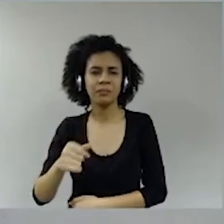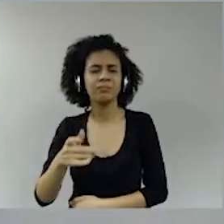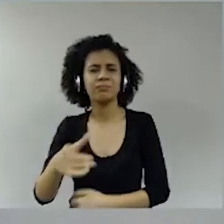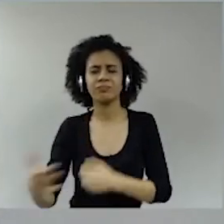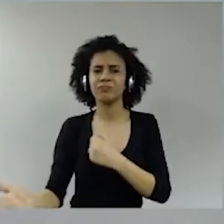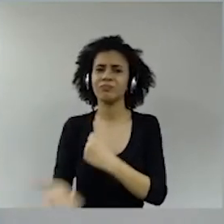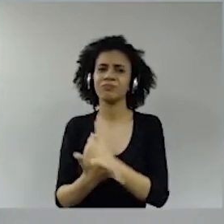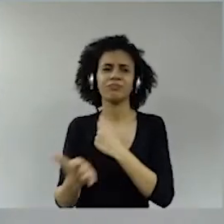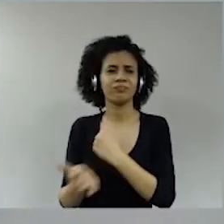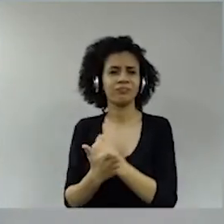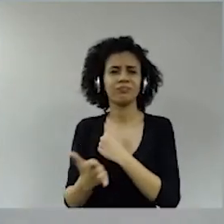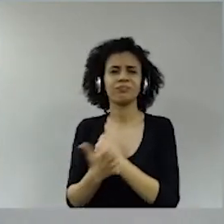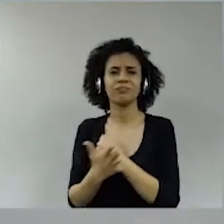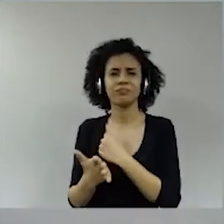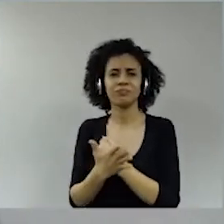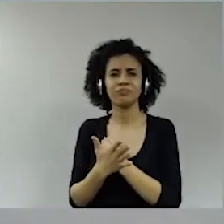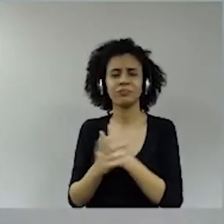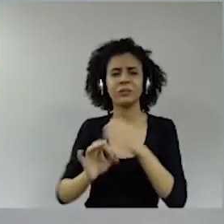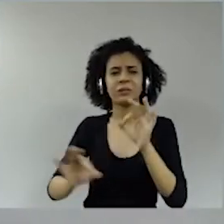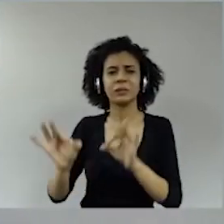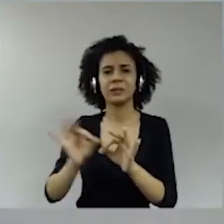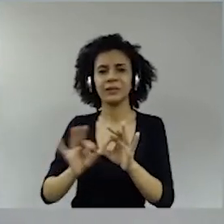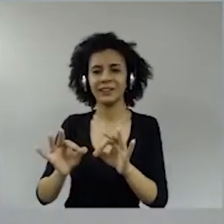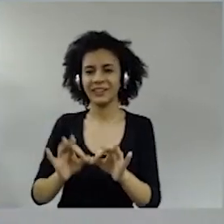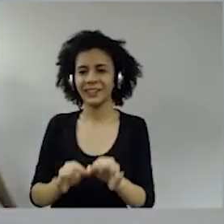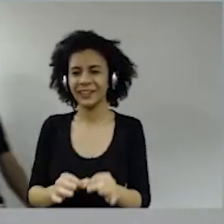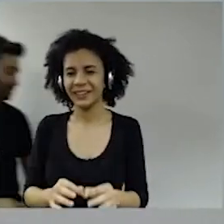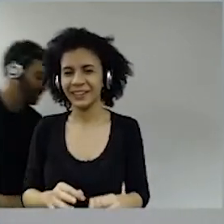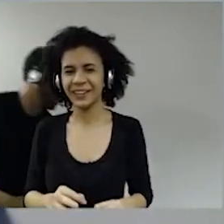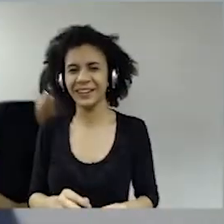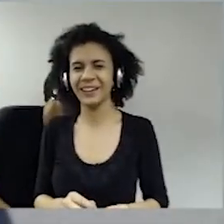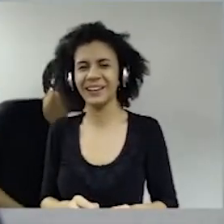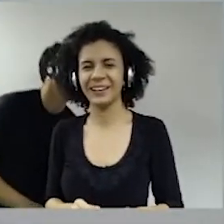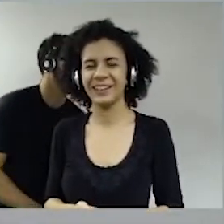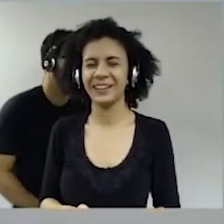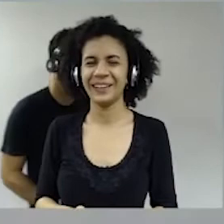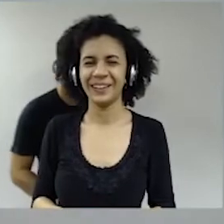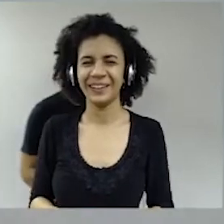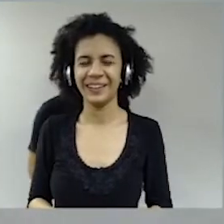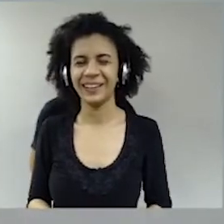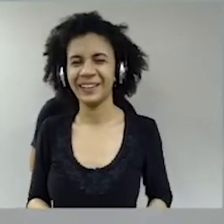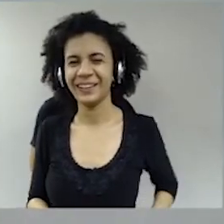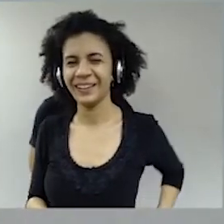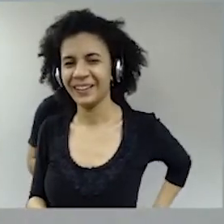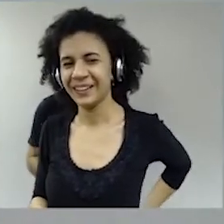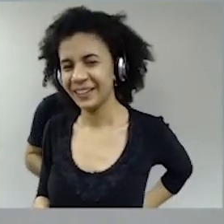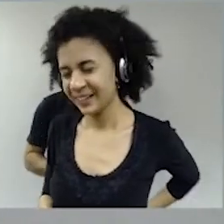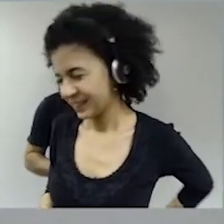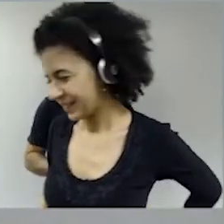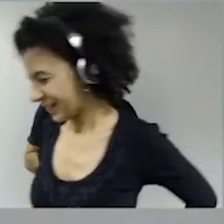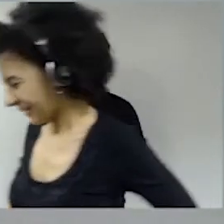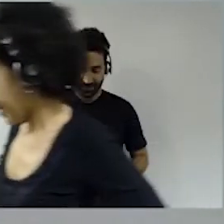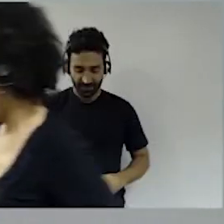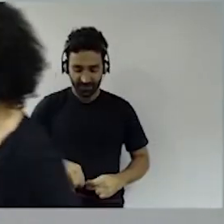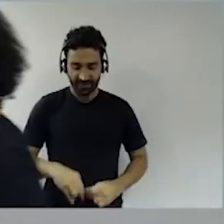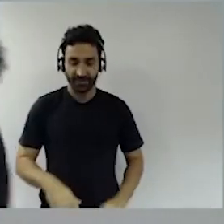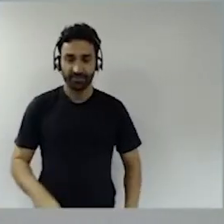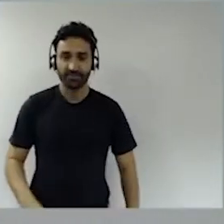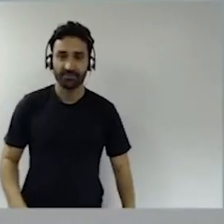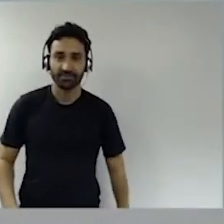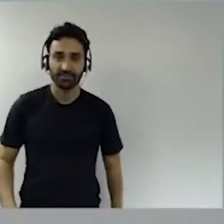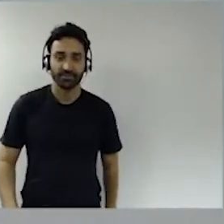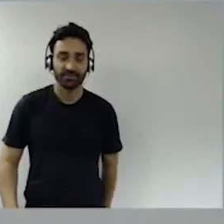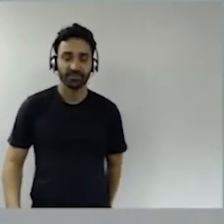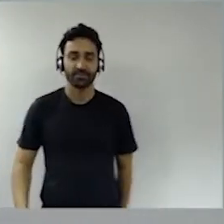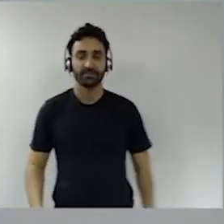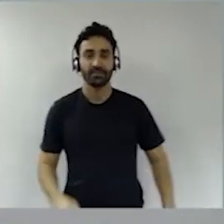ajudado na elaboração de tudo isso. Mas, sobretudo, eu acho que, embora nós estejamos aqui debatendo, conversando,